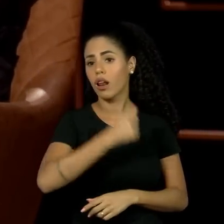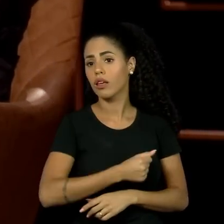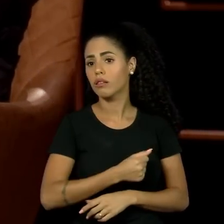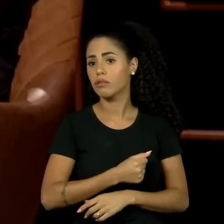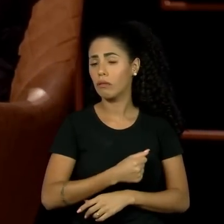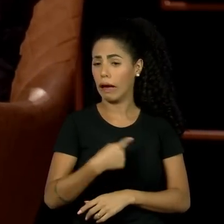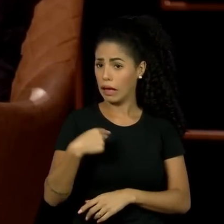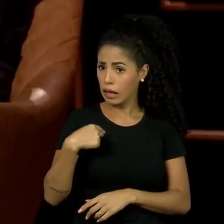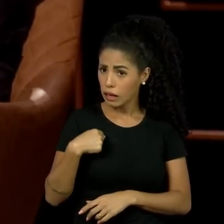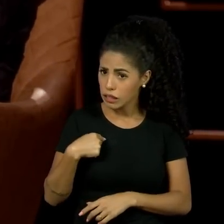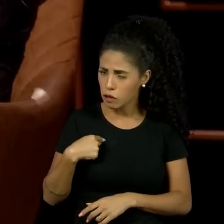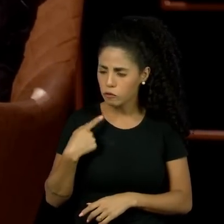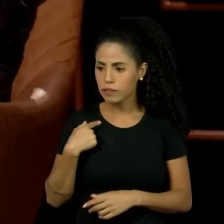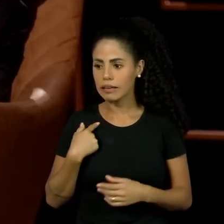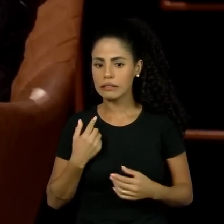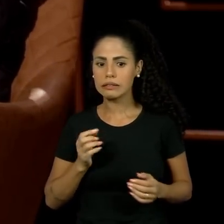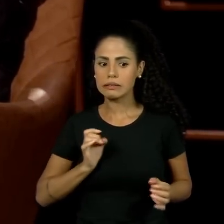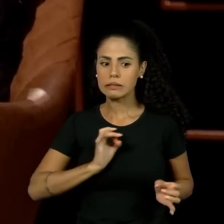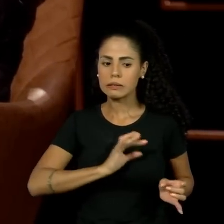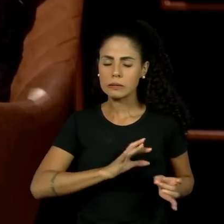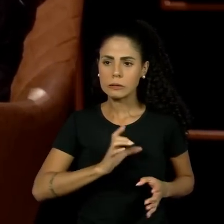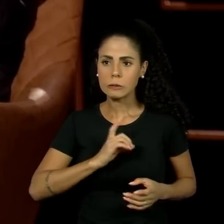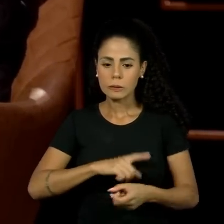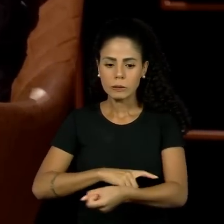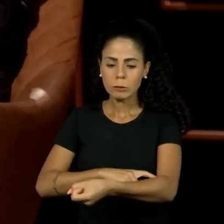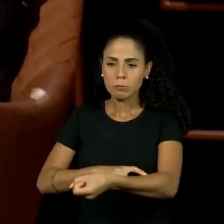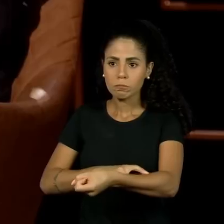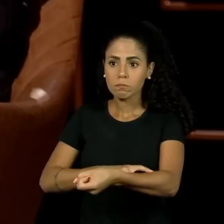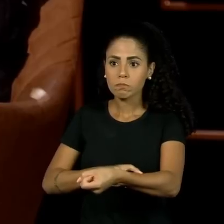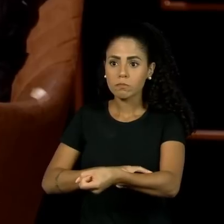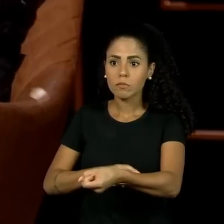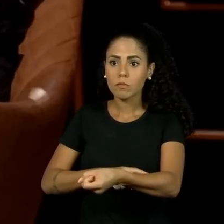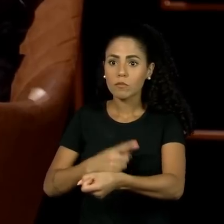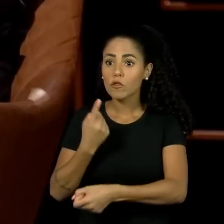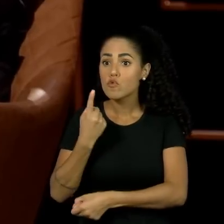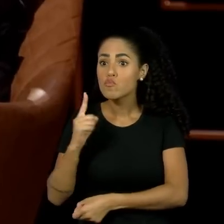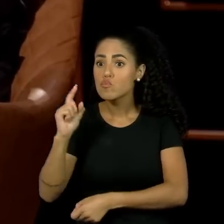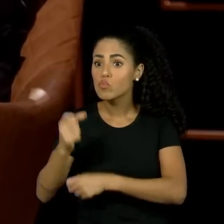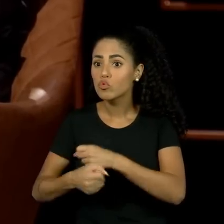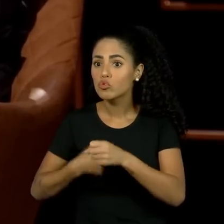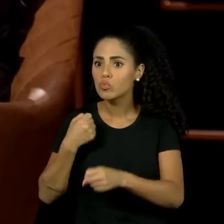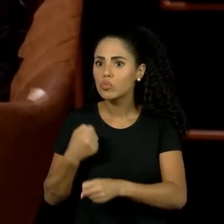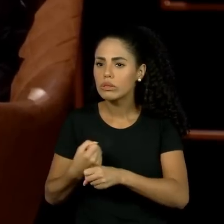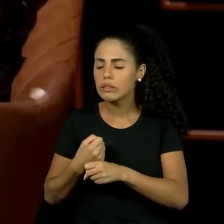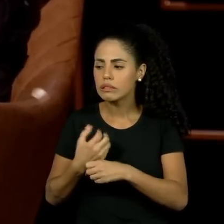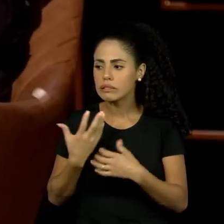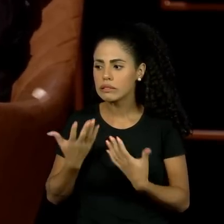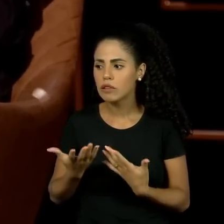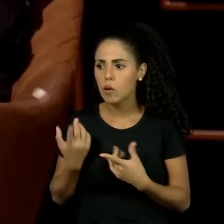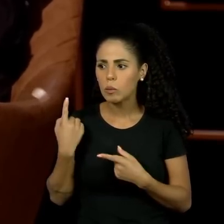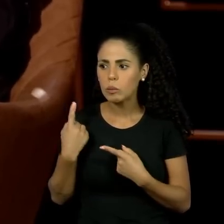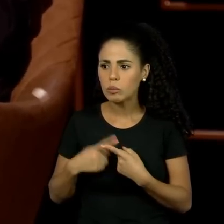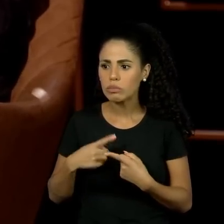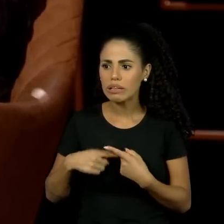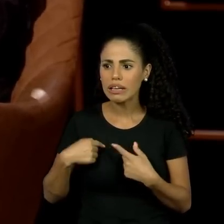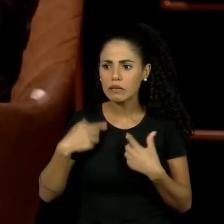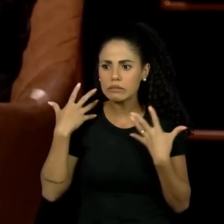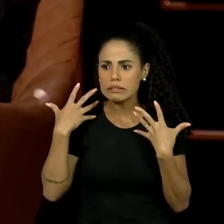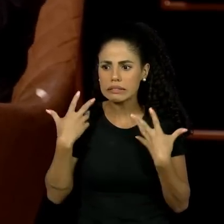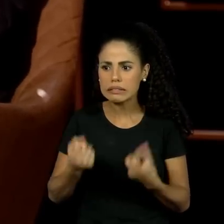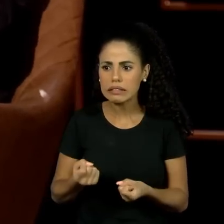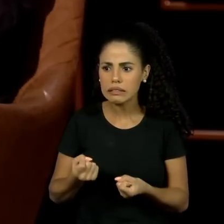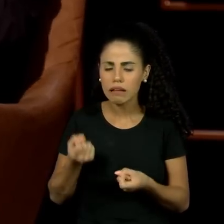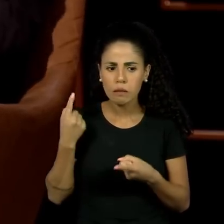fiquei muito apreensivo. No último ano eu falei, meu Deus do céu, por que você se meteu nessa? Por que